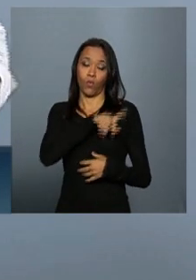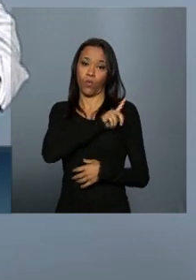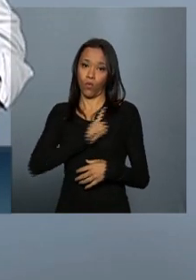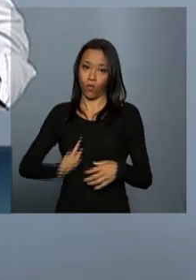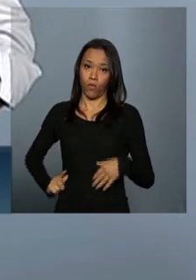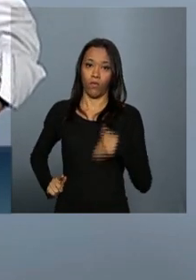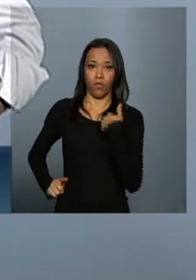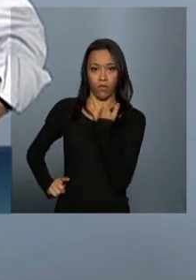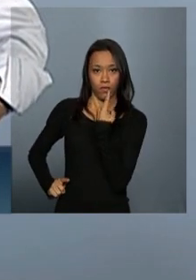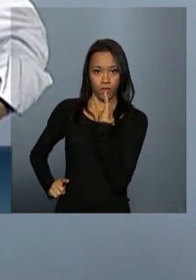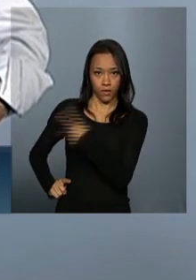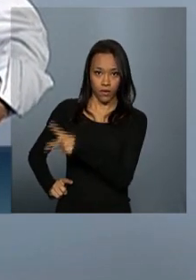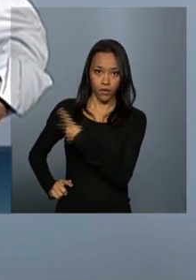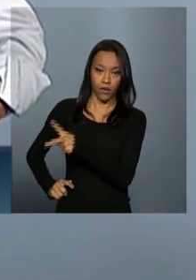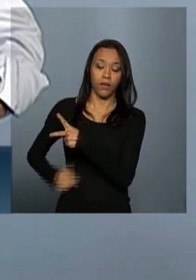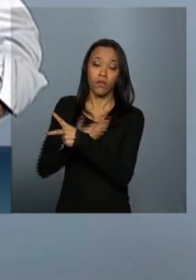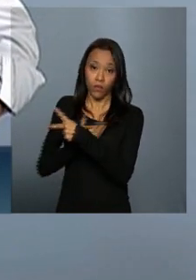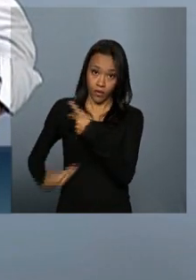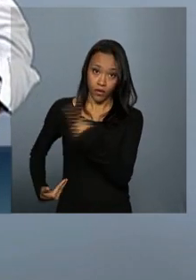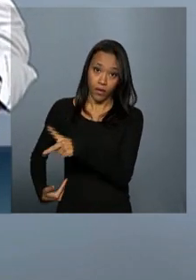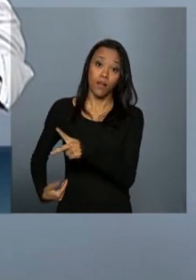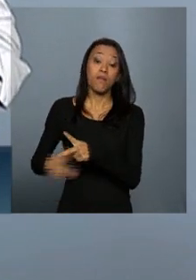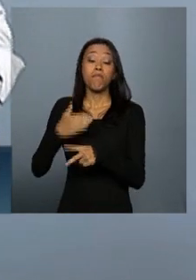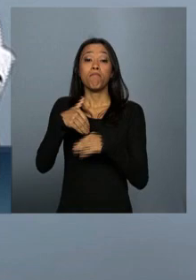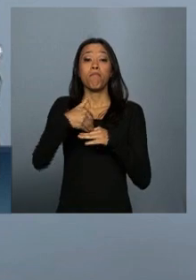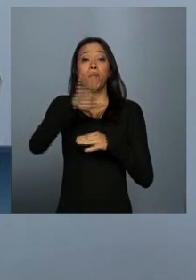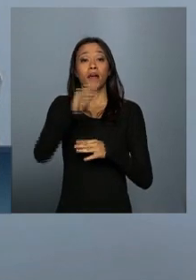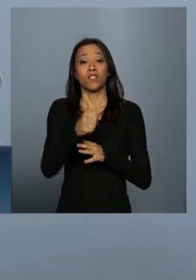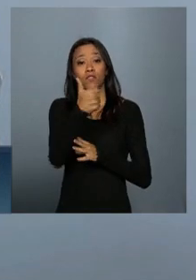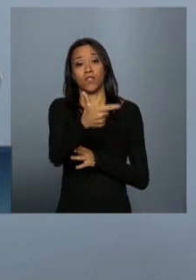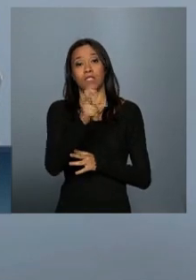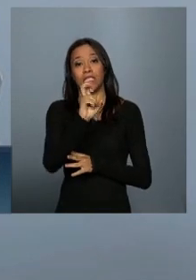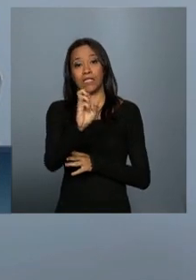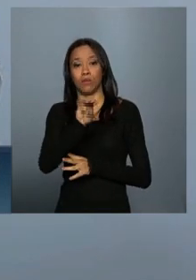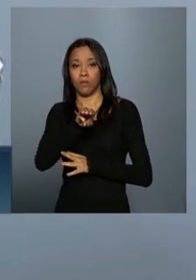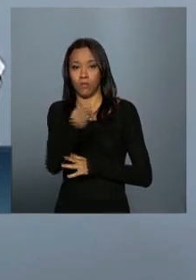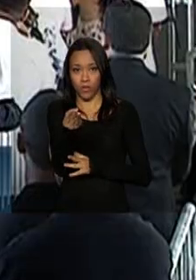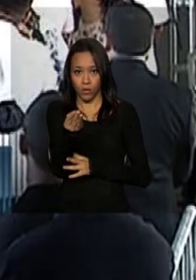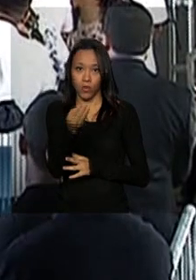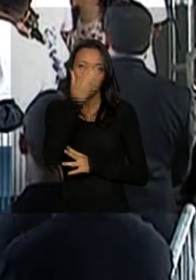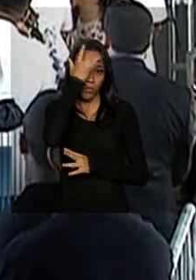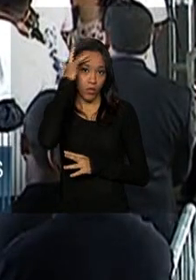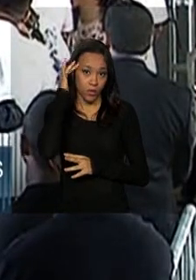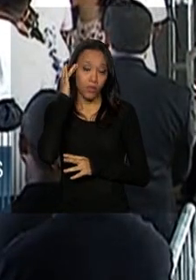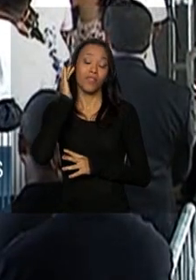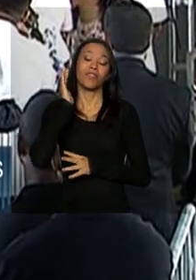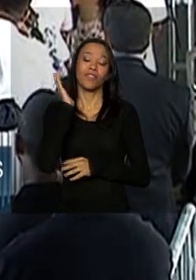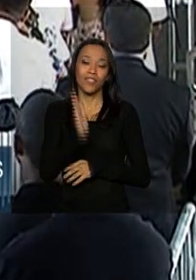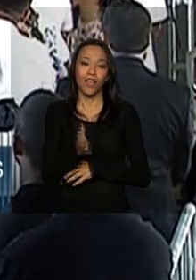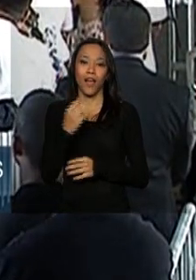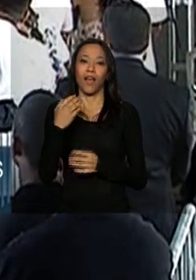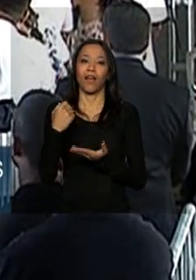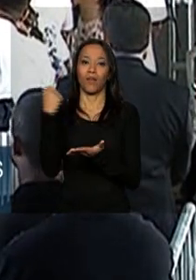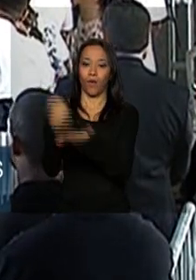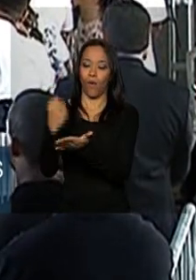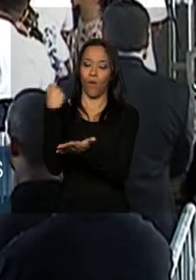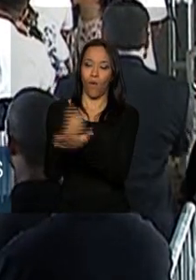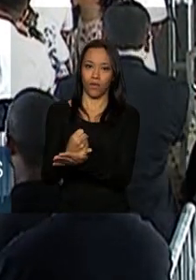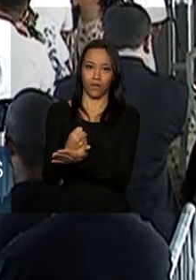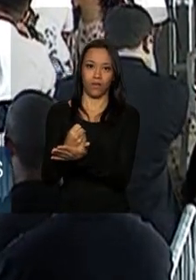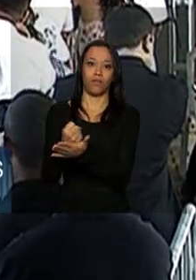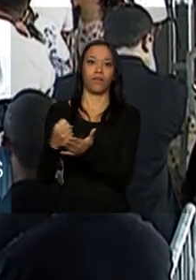serão mais de 25 milhões de pessoas, Pezão, que terão a casa já contratada ou